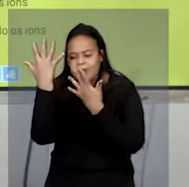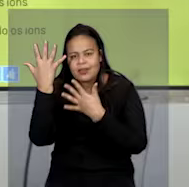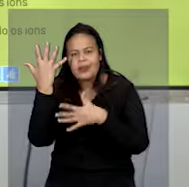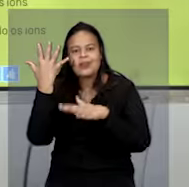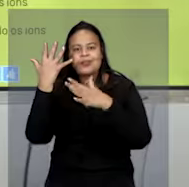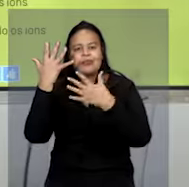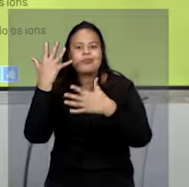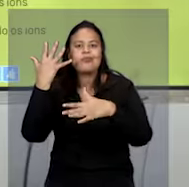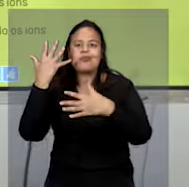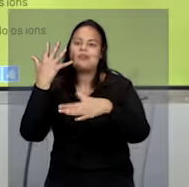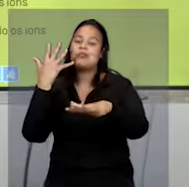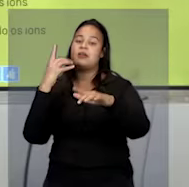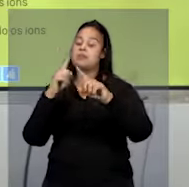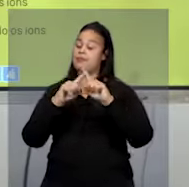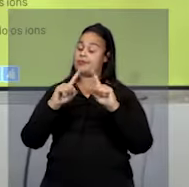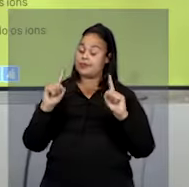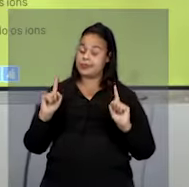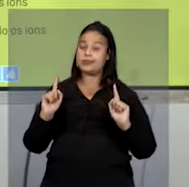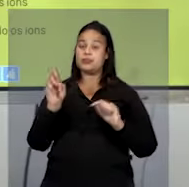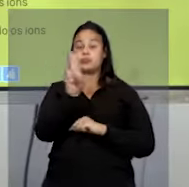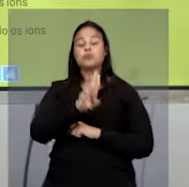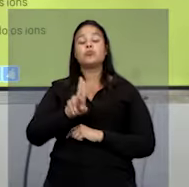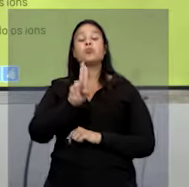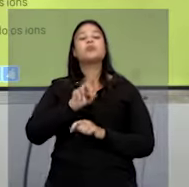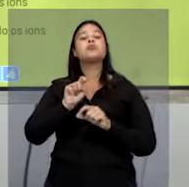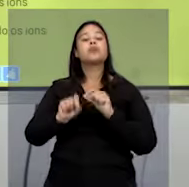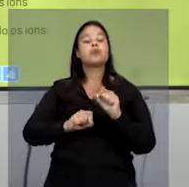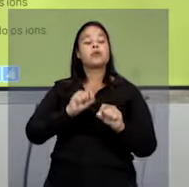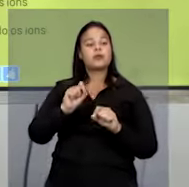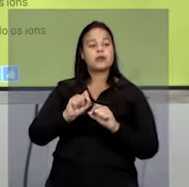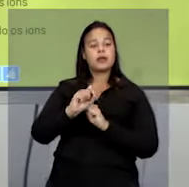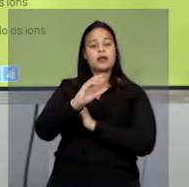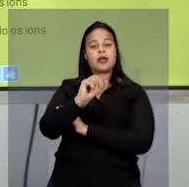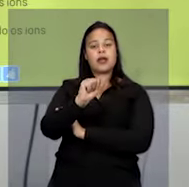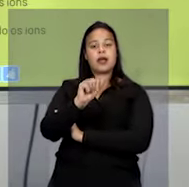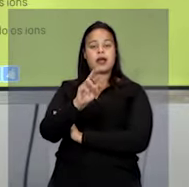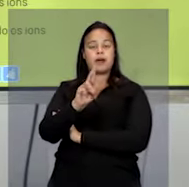isso, eles utilizam o carbonato de cálcio.